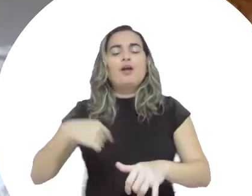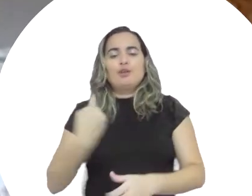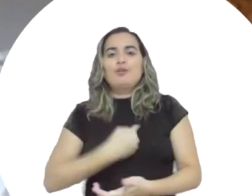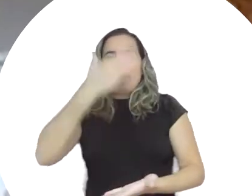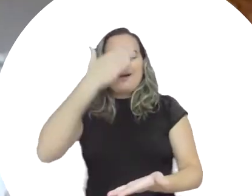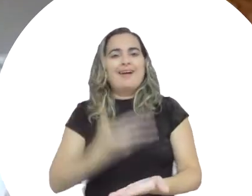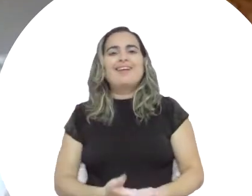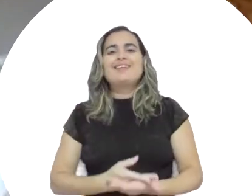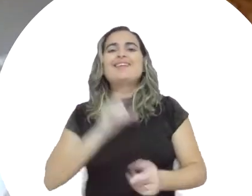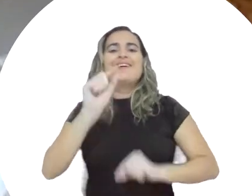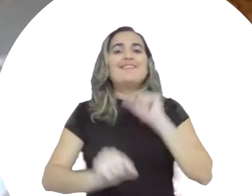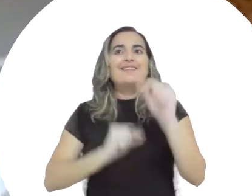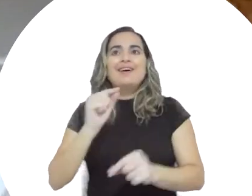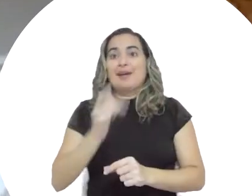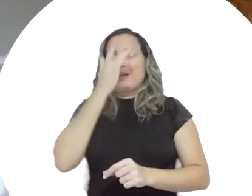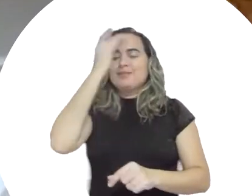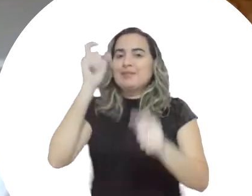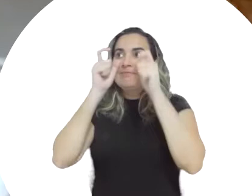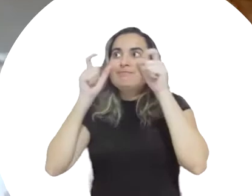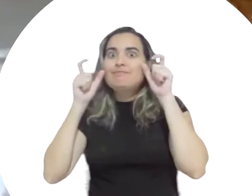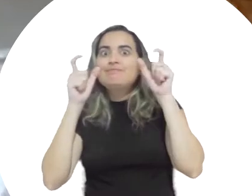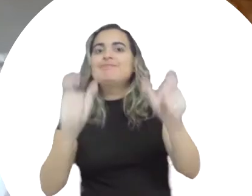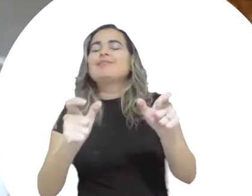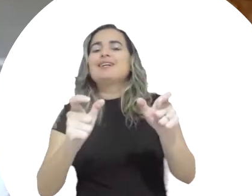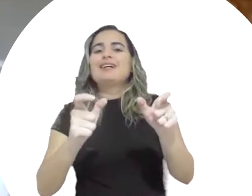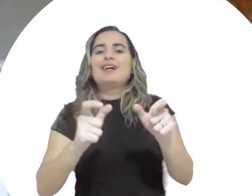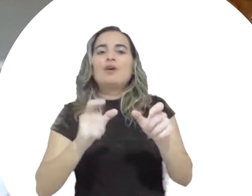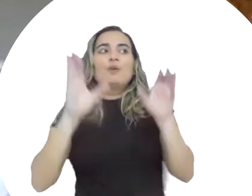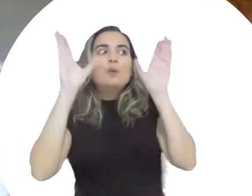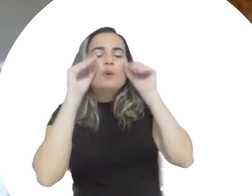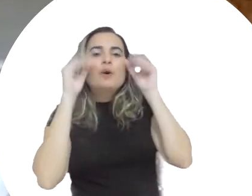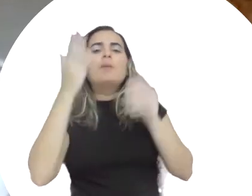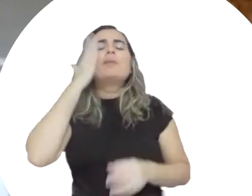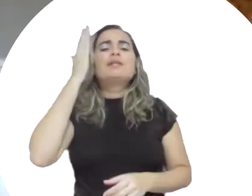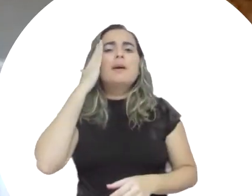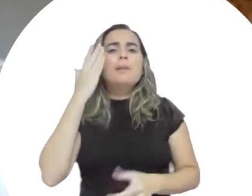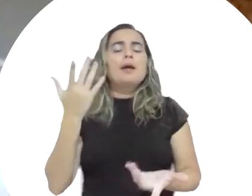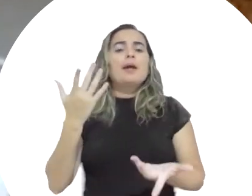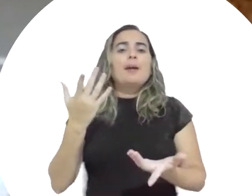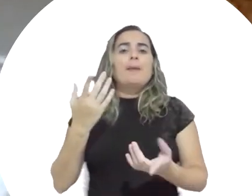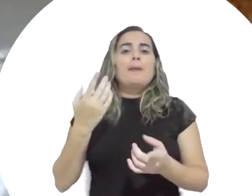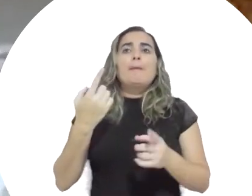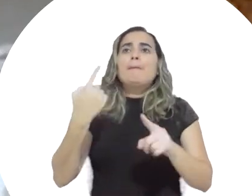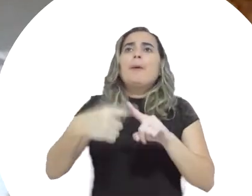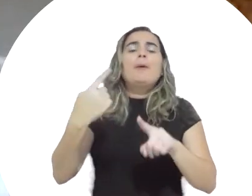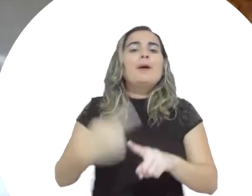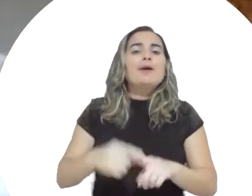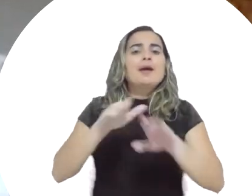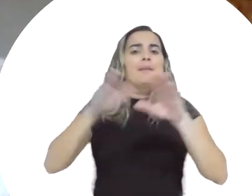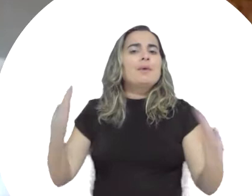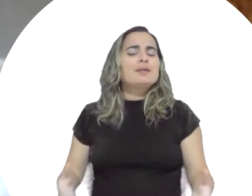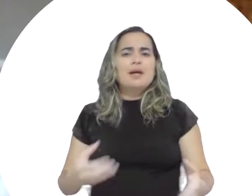gente acredita que isso despertou o interesse, principalmente porque muitos mesários eles